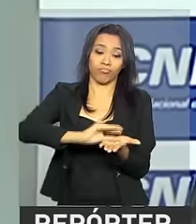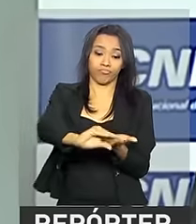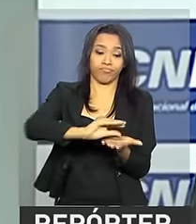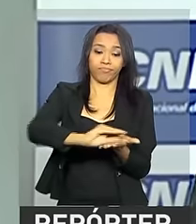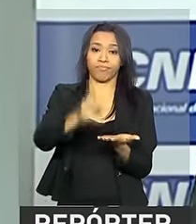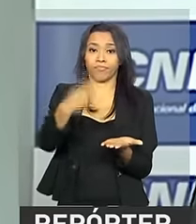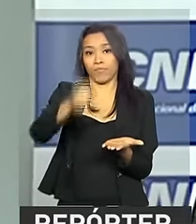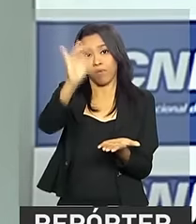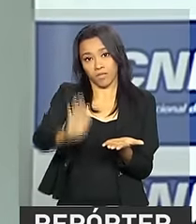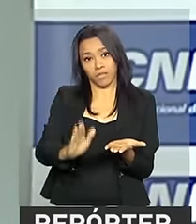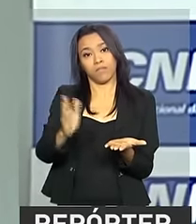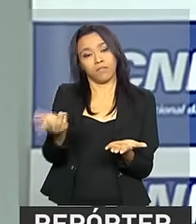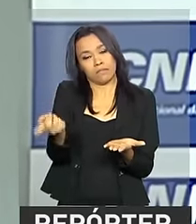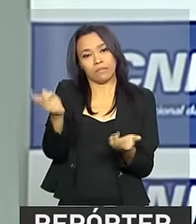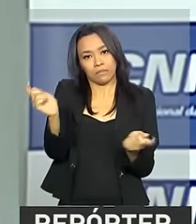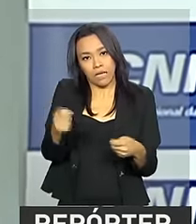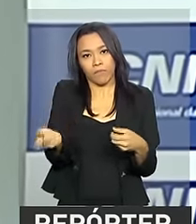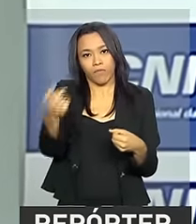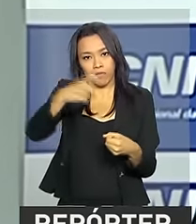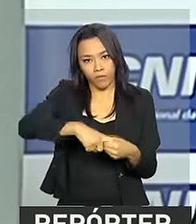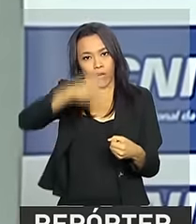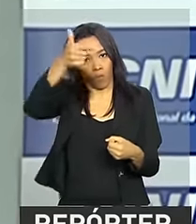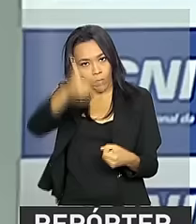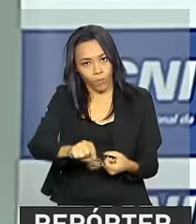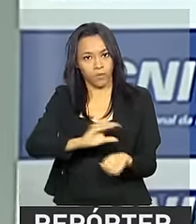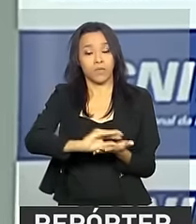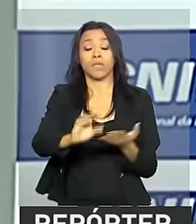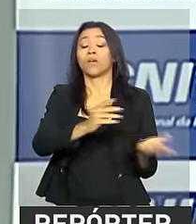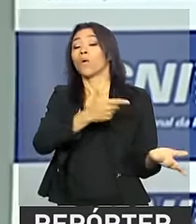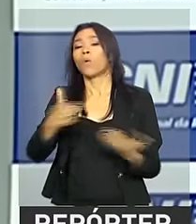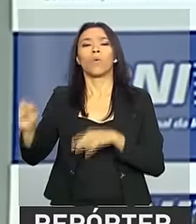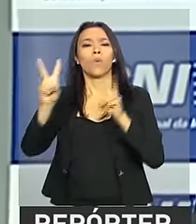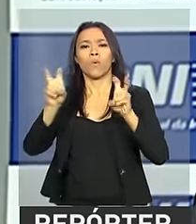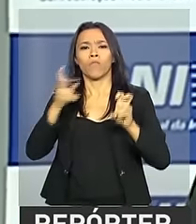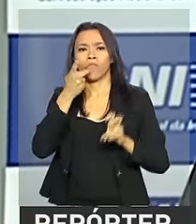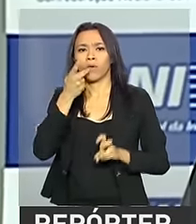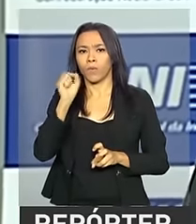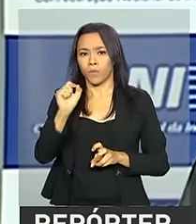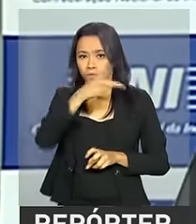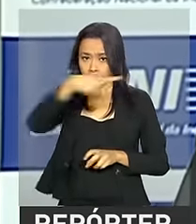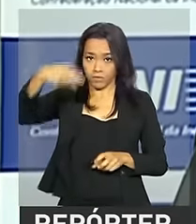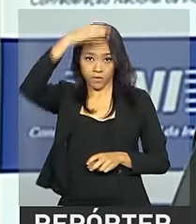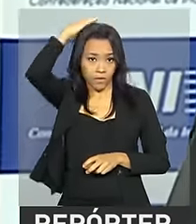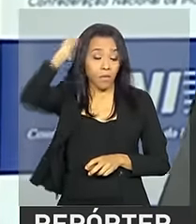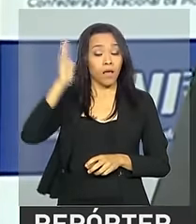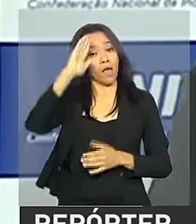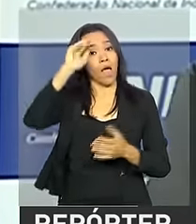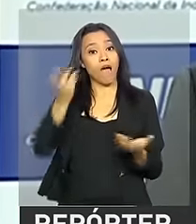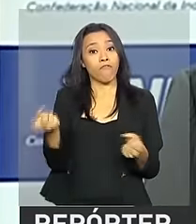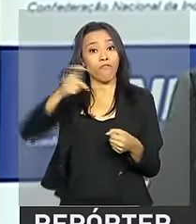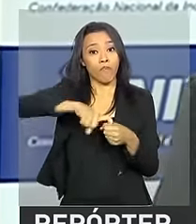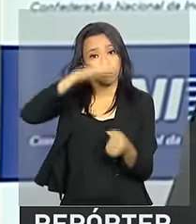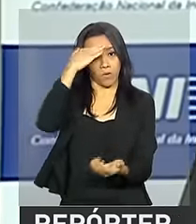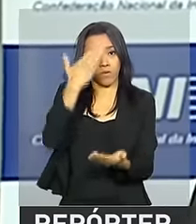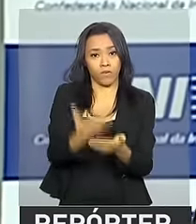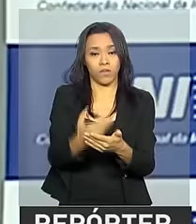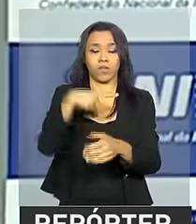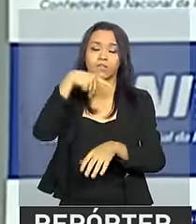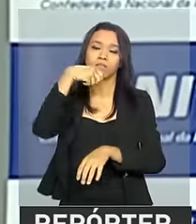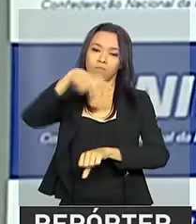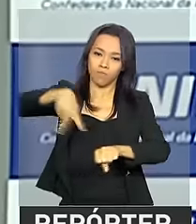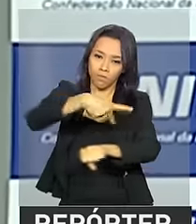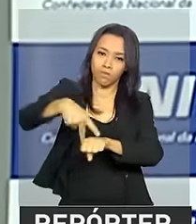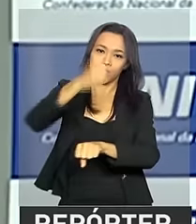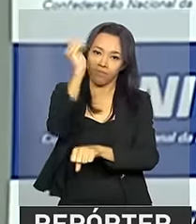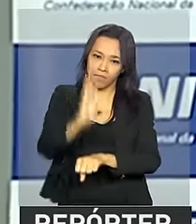horizonte próximo. Michel Temer também falou sobre a confiança no Brasil. Segundo ele, ela já está sendo retomada, o que é percebido aí